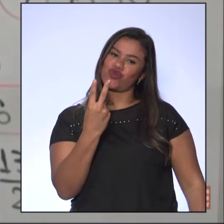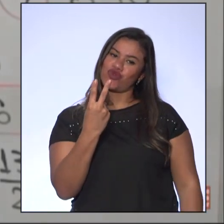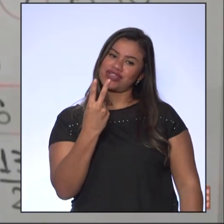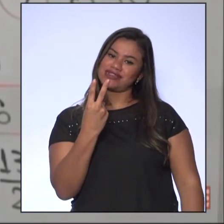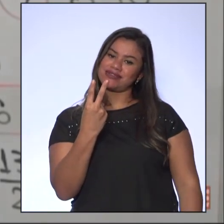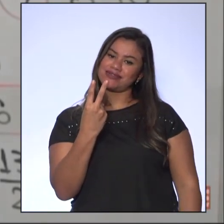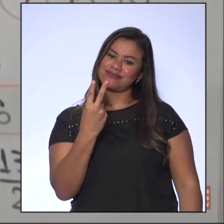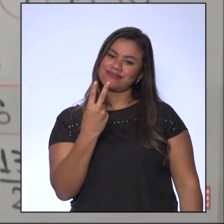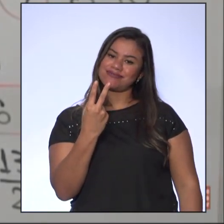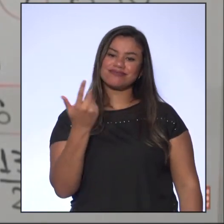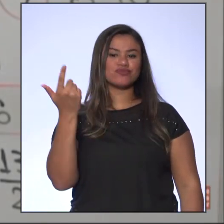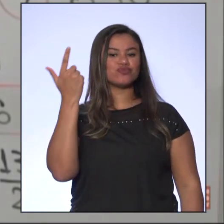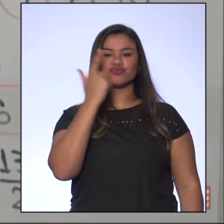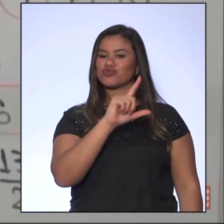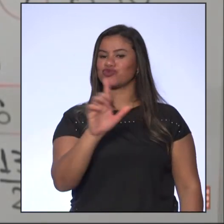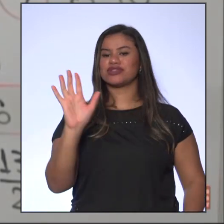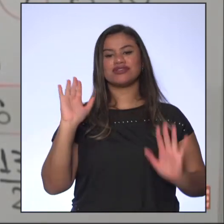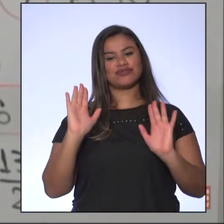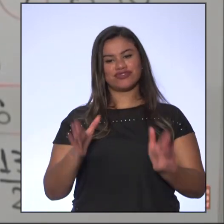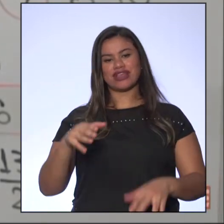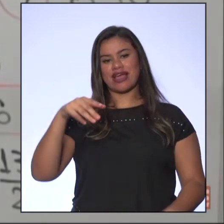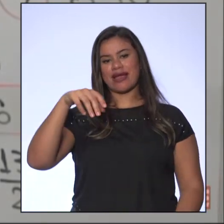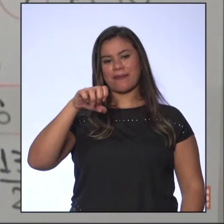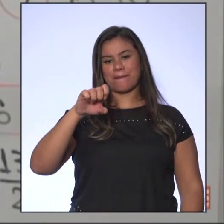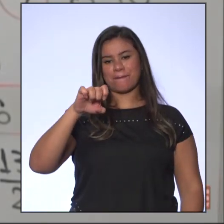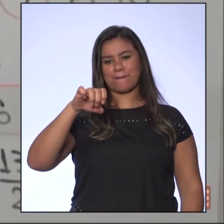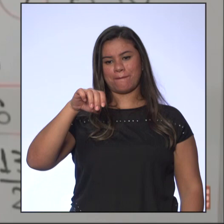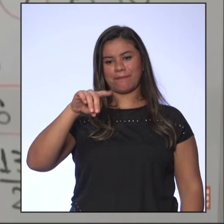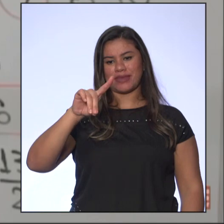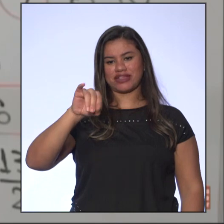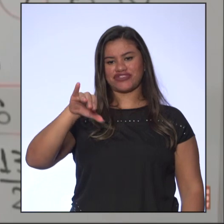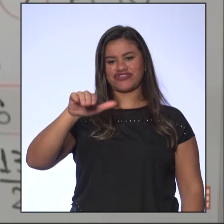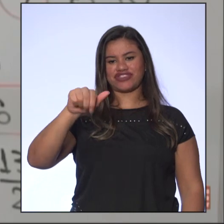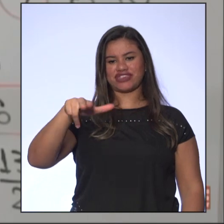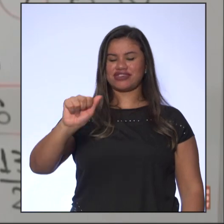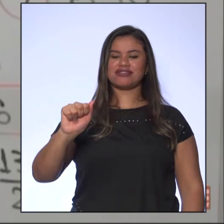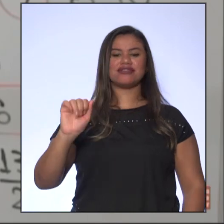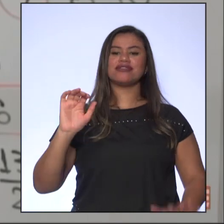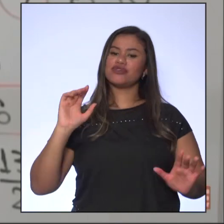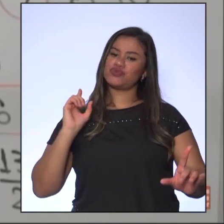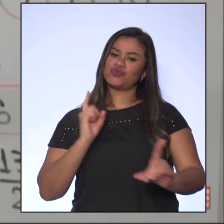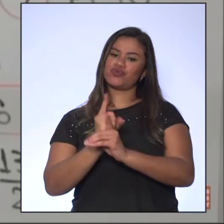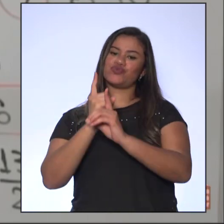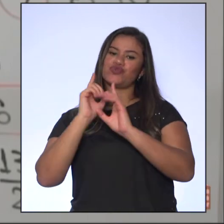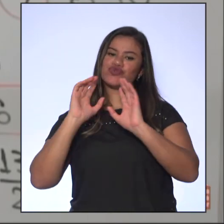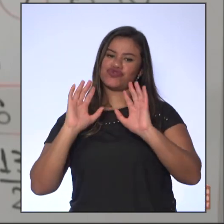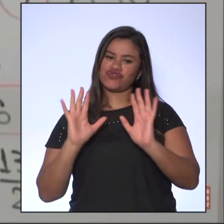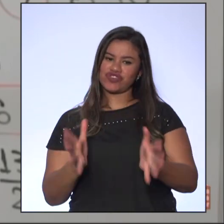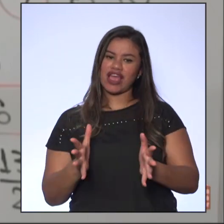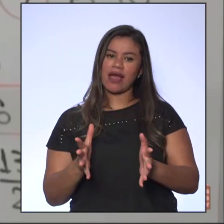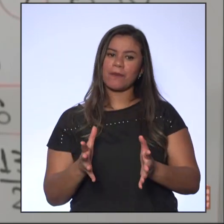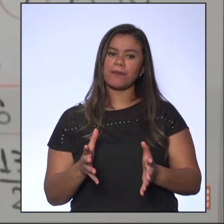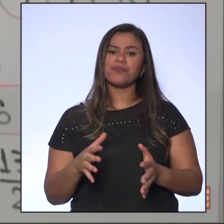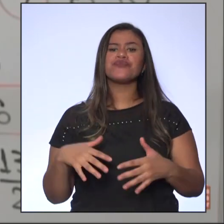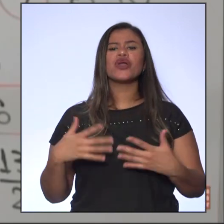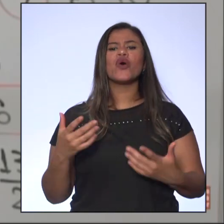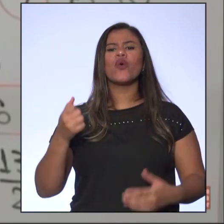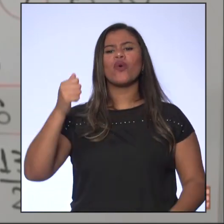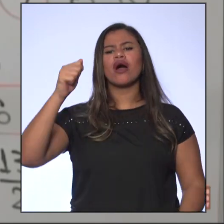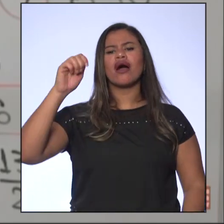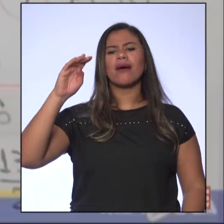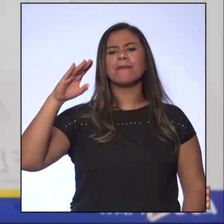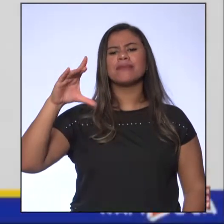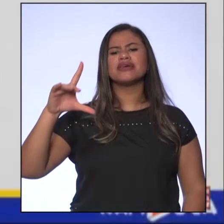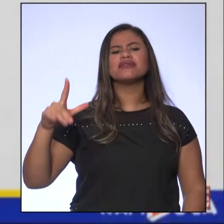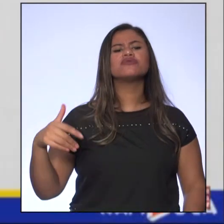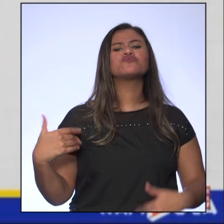aí, você mandou bem. Você achou aqui a nossa mediana, que é... Qual é a alternativa aí? Coloca na tela